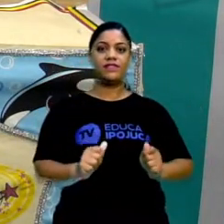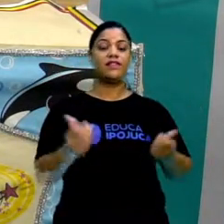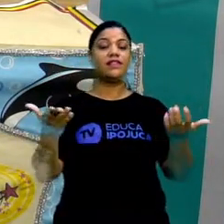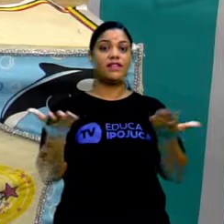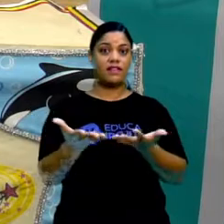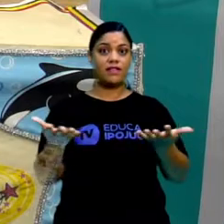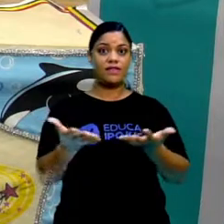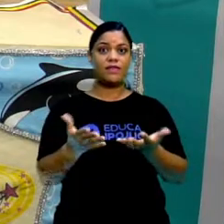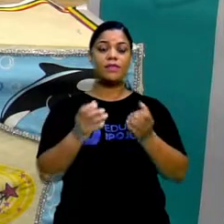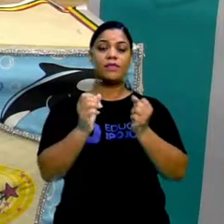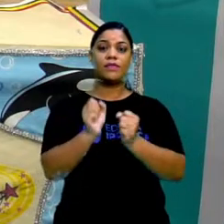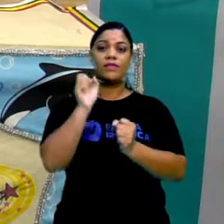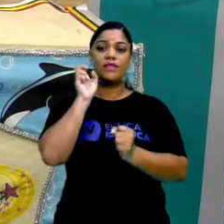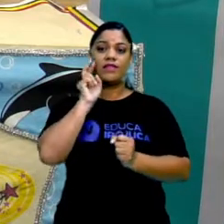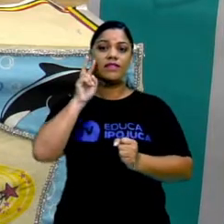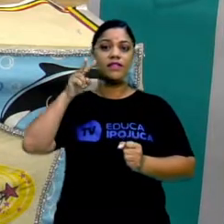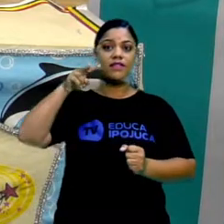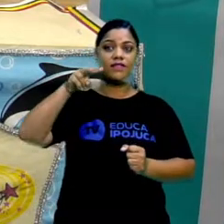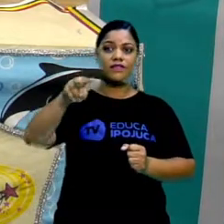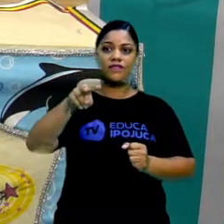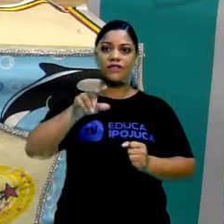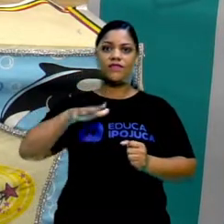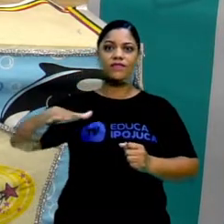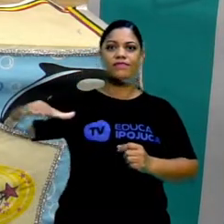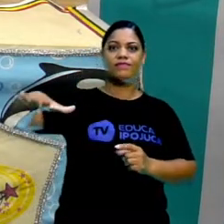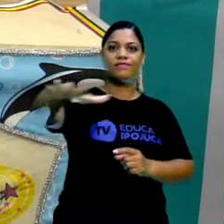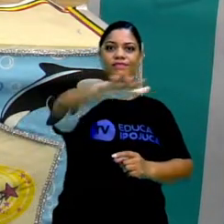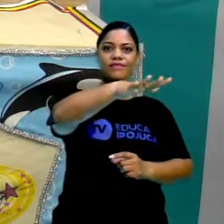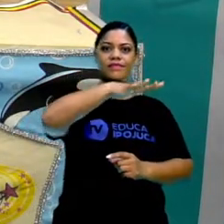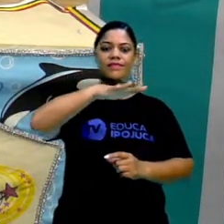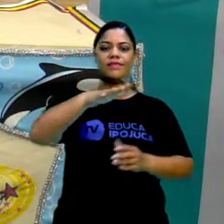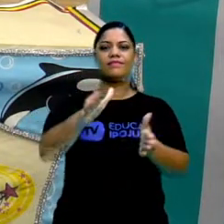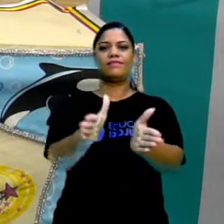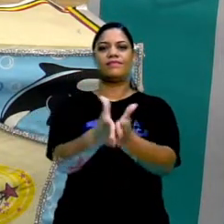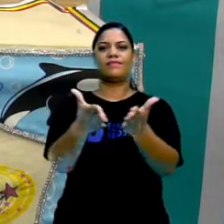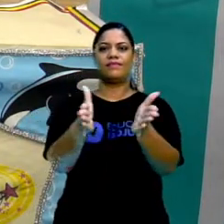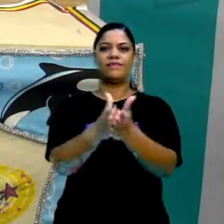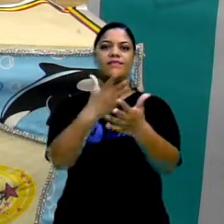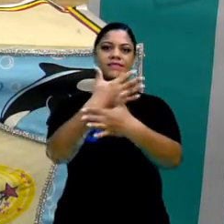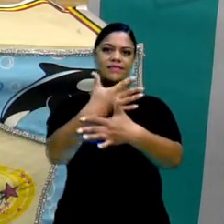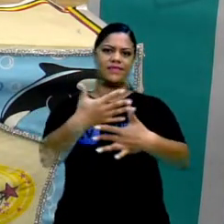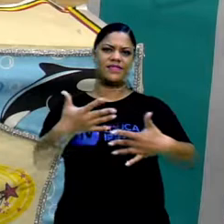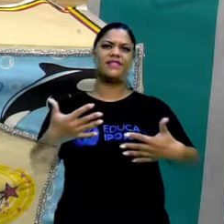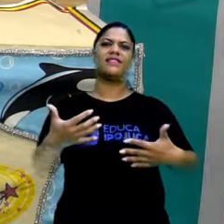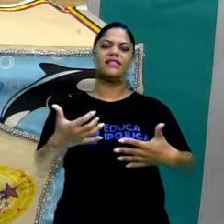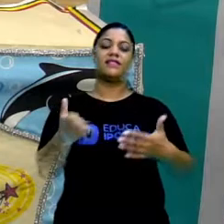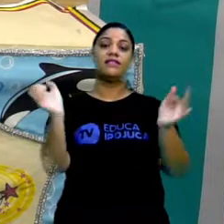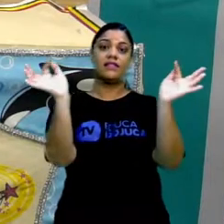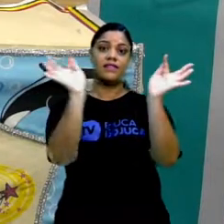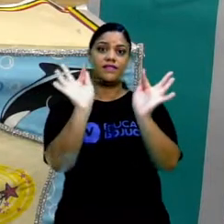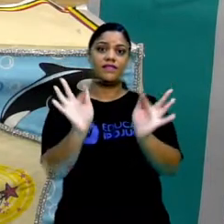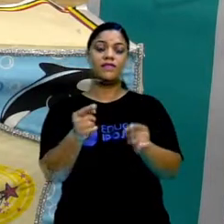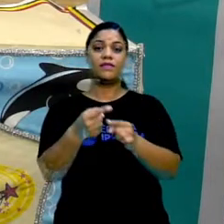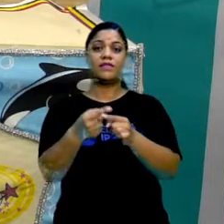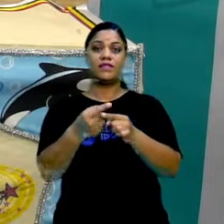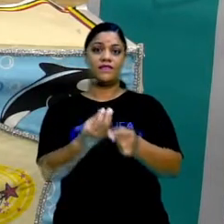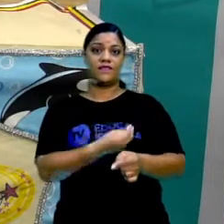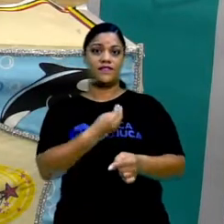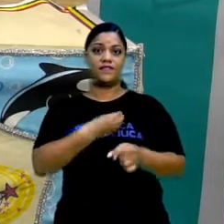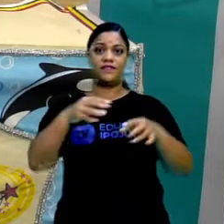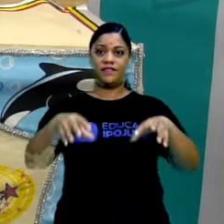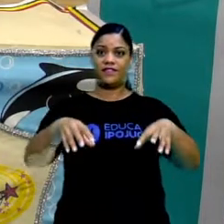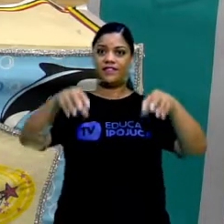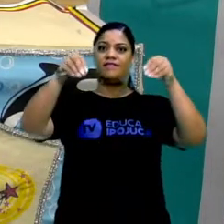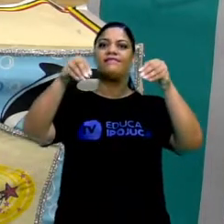ele agora poderia ver toda a pobreza da cidade. Ele era muito feliz porque ele vivia dentro